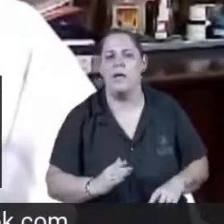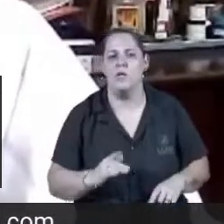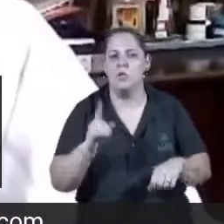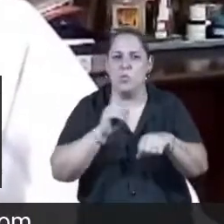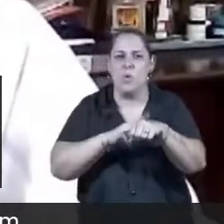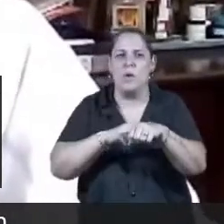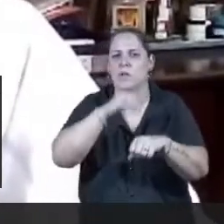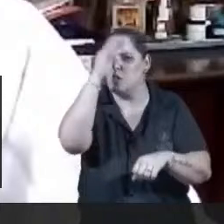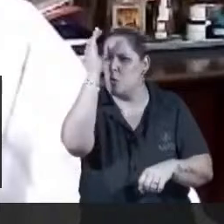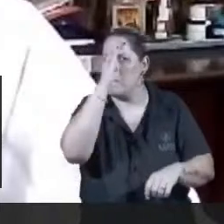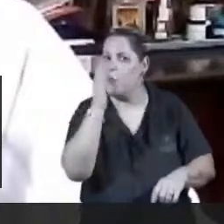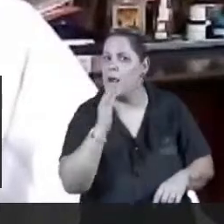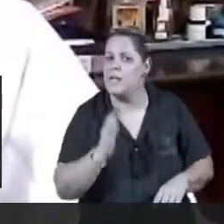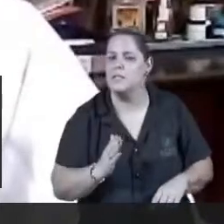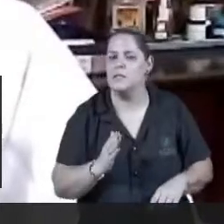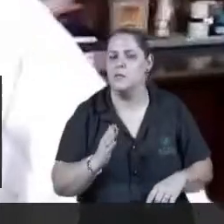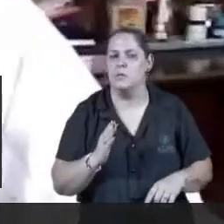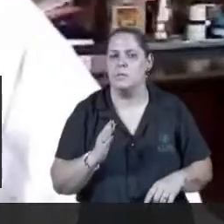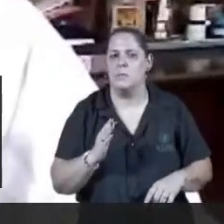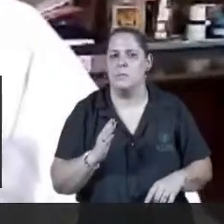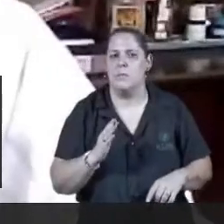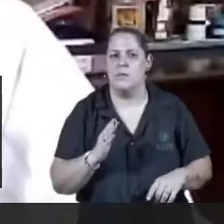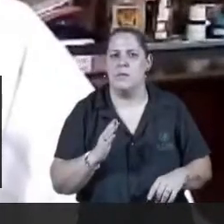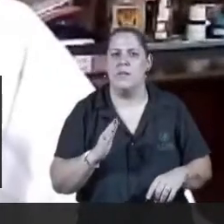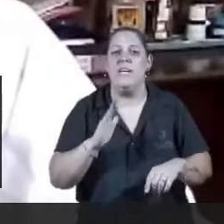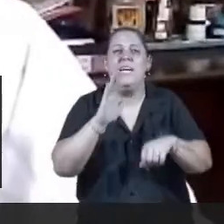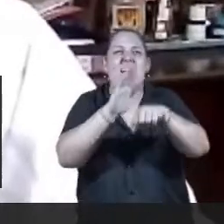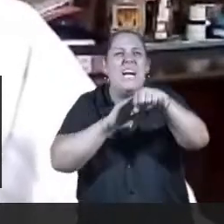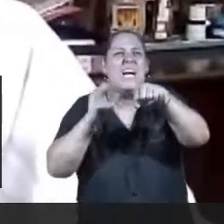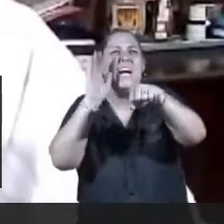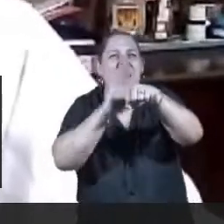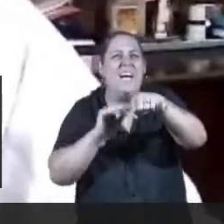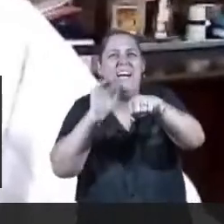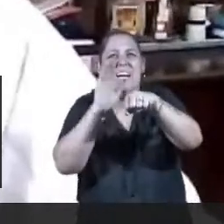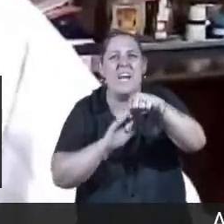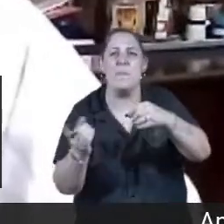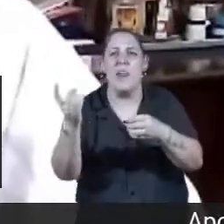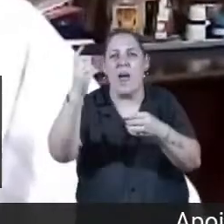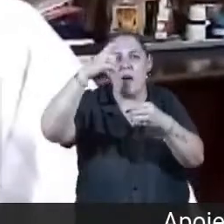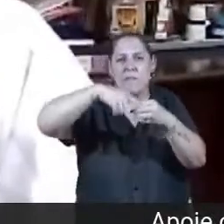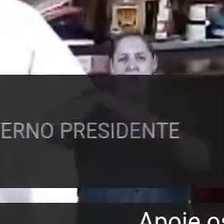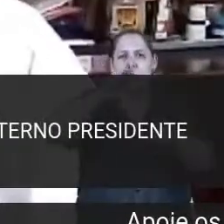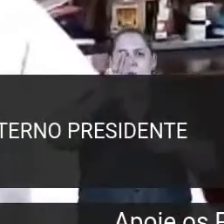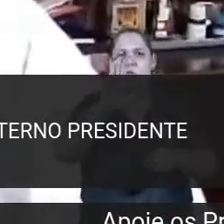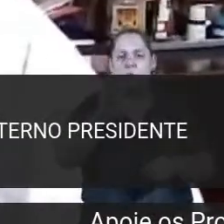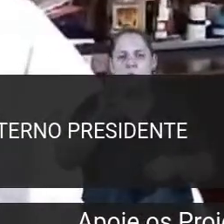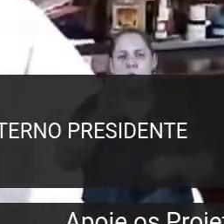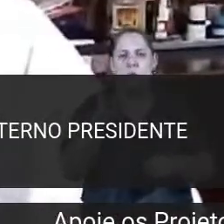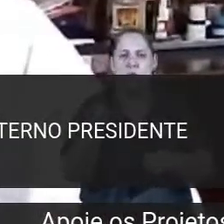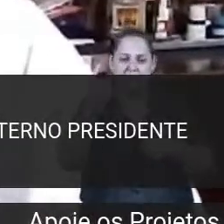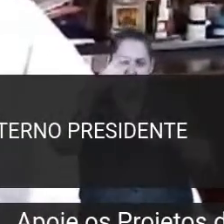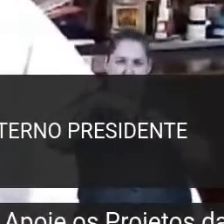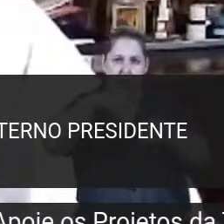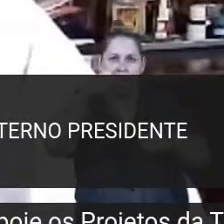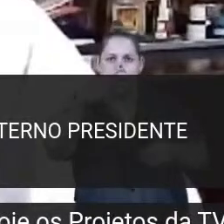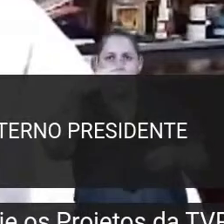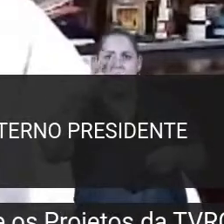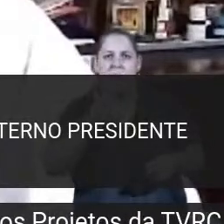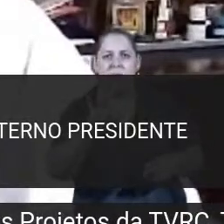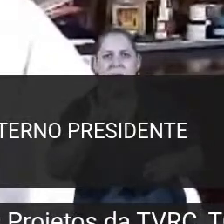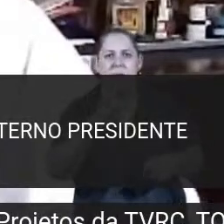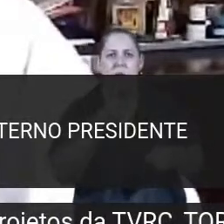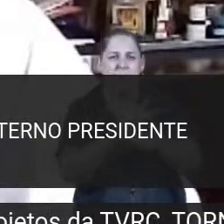que o Brasil clama de novo pela volta do Lula, pela volta do PT,